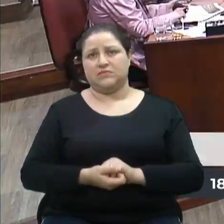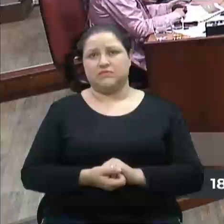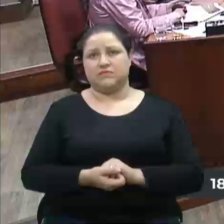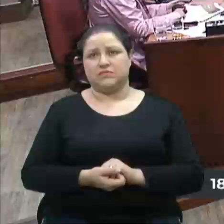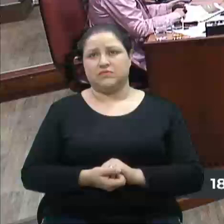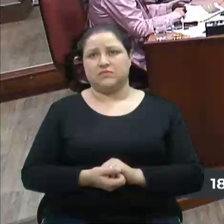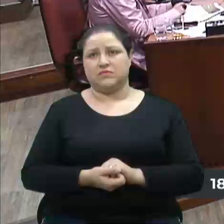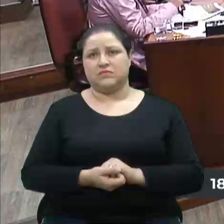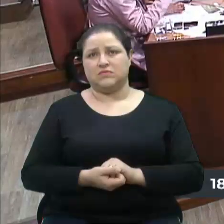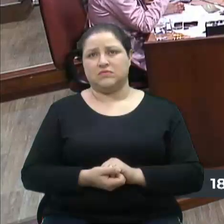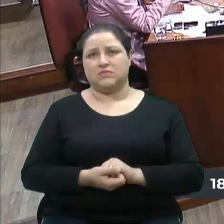namorar o modo era do Felipe